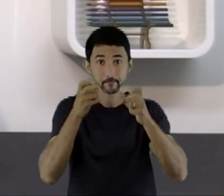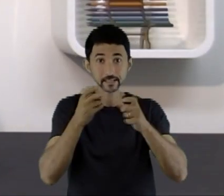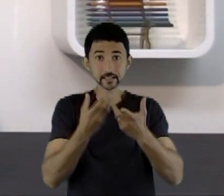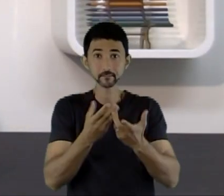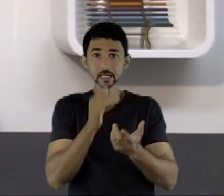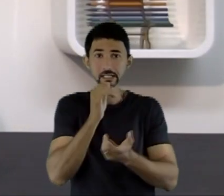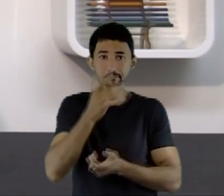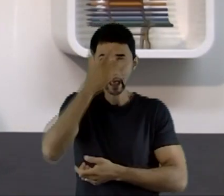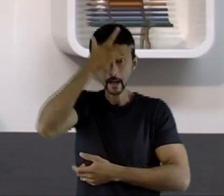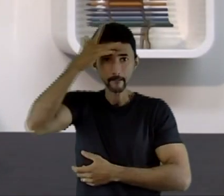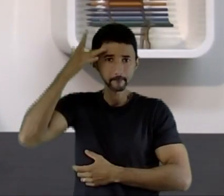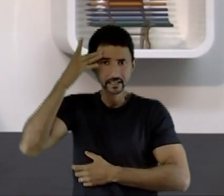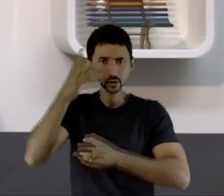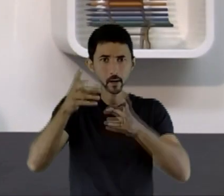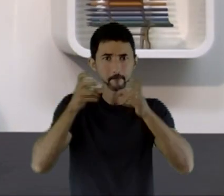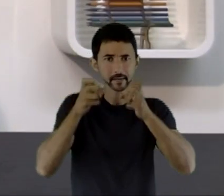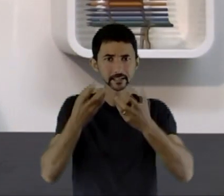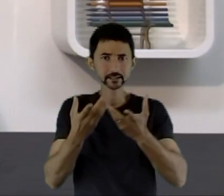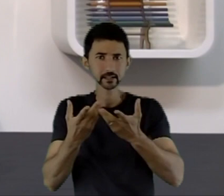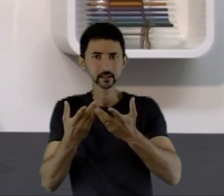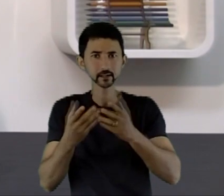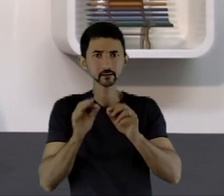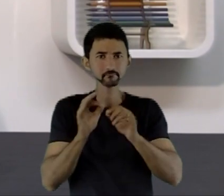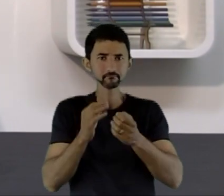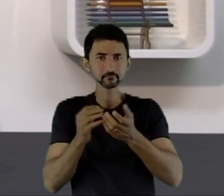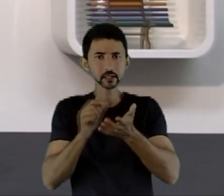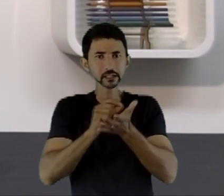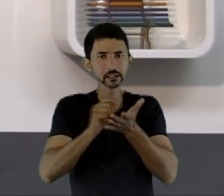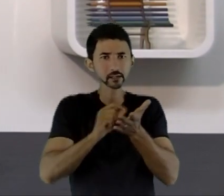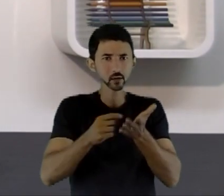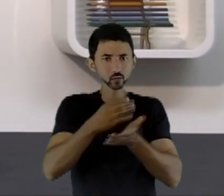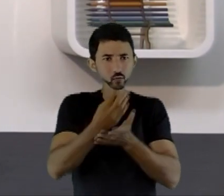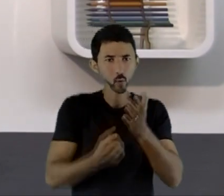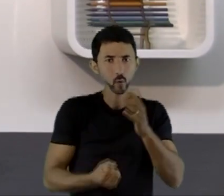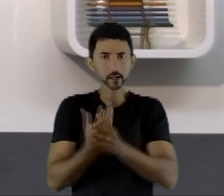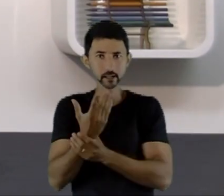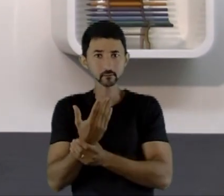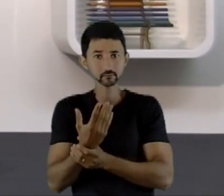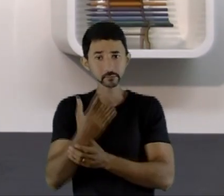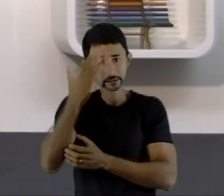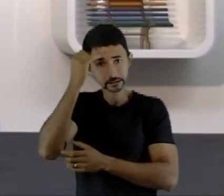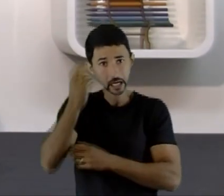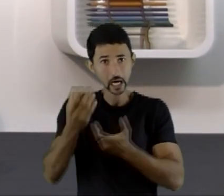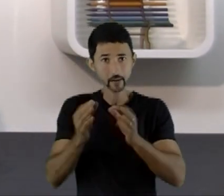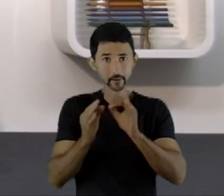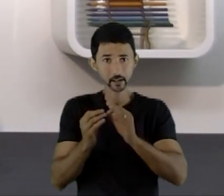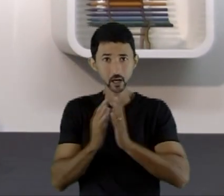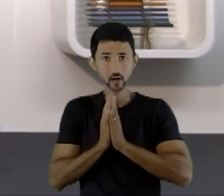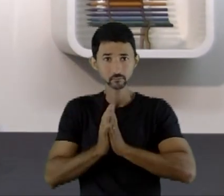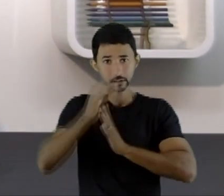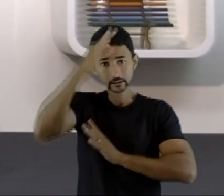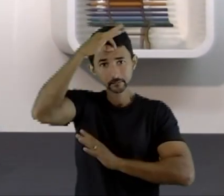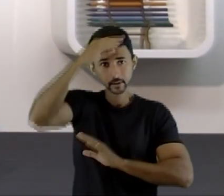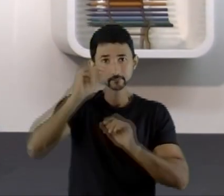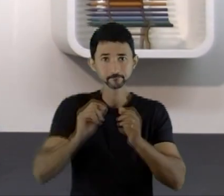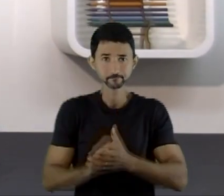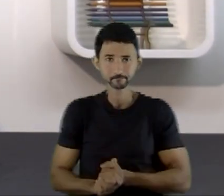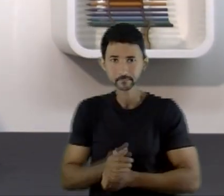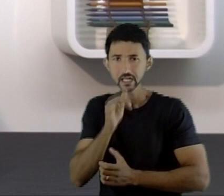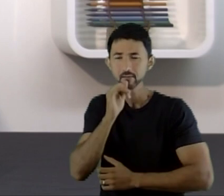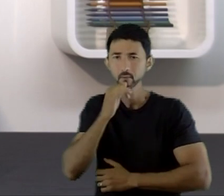a pessoa que escreveu esse texto, ela tem um ponto de vista sobre a espiritualidade. Só para a gente esclarecer algo,